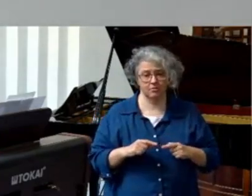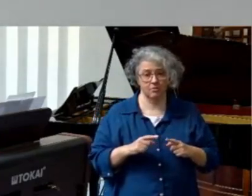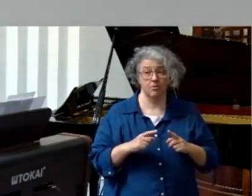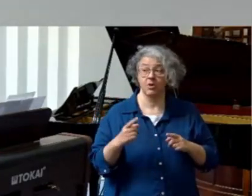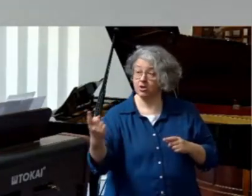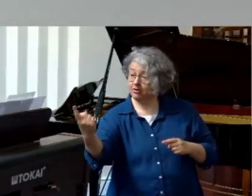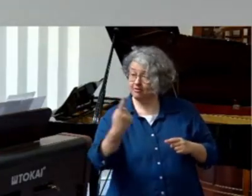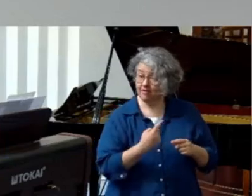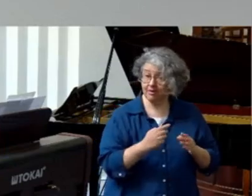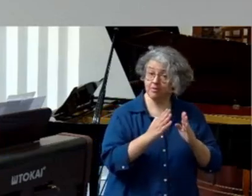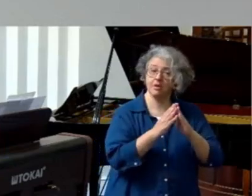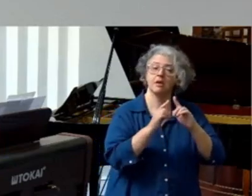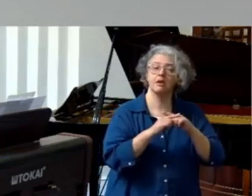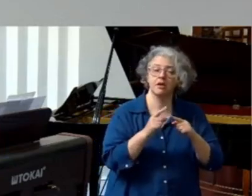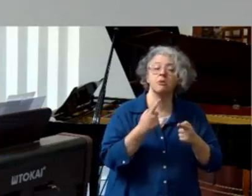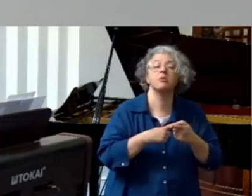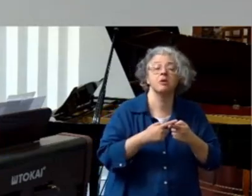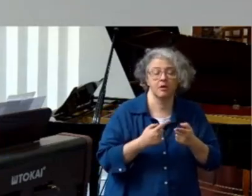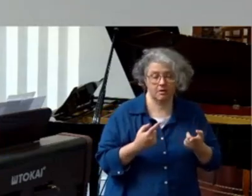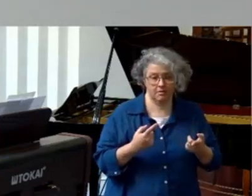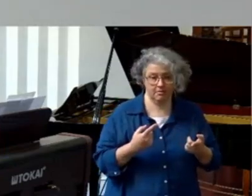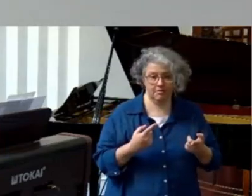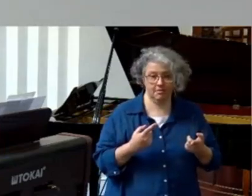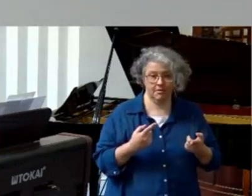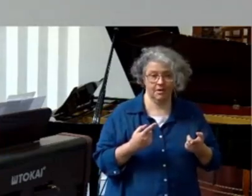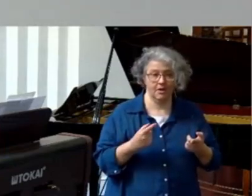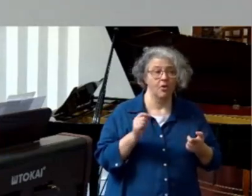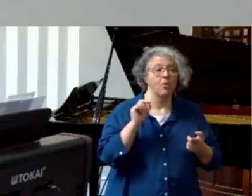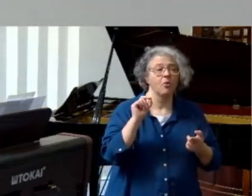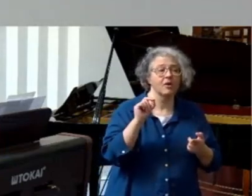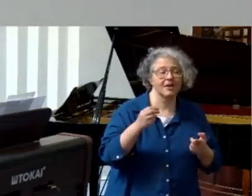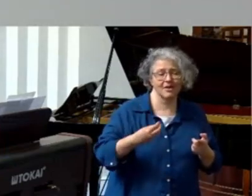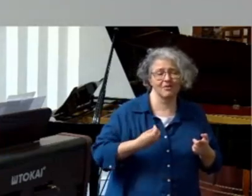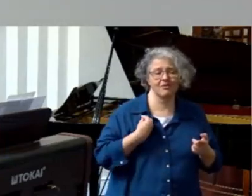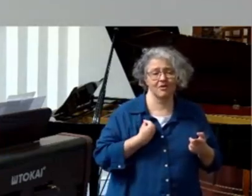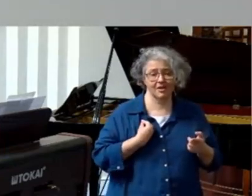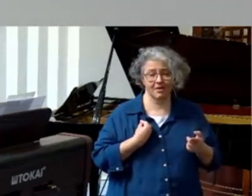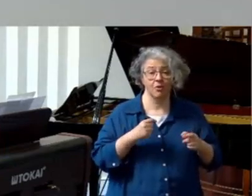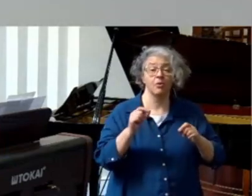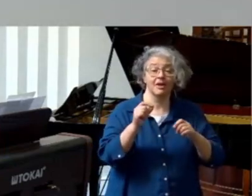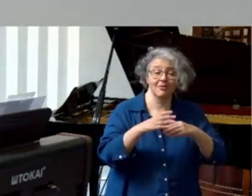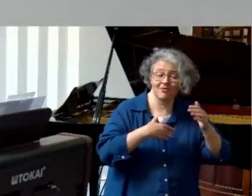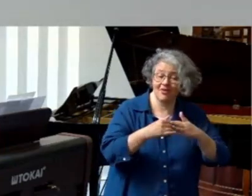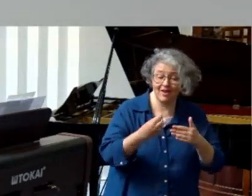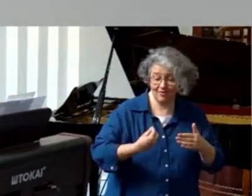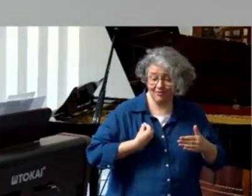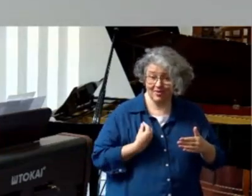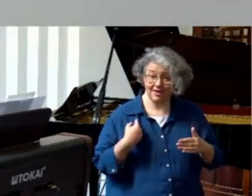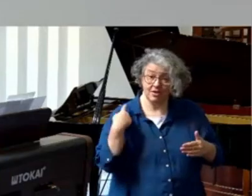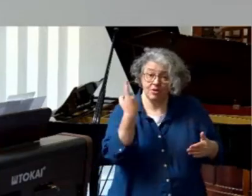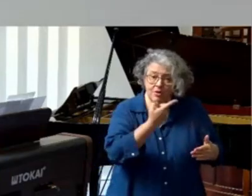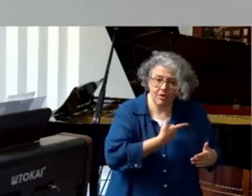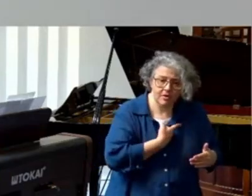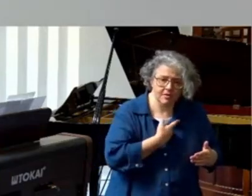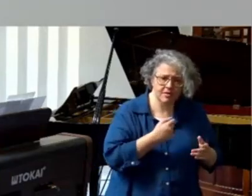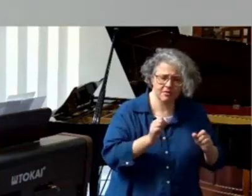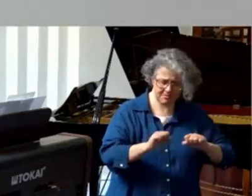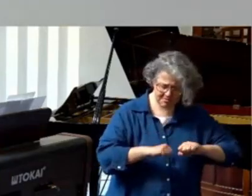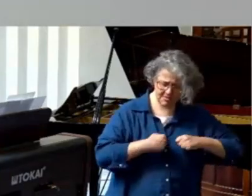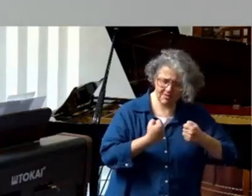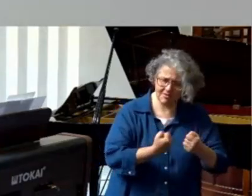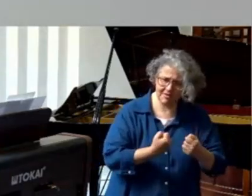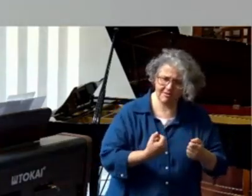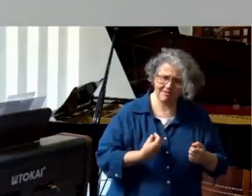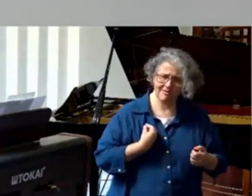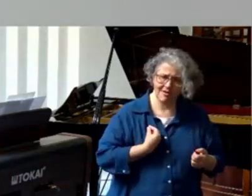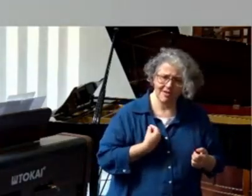auxilie a pensar o que temos feito da nossa vida, o que temos investido na nossa vida, o